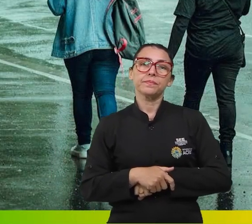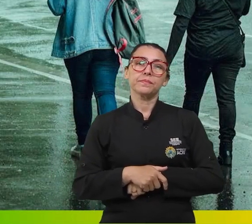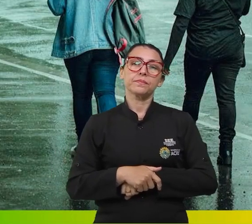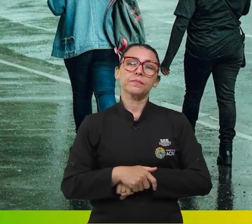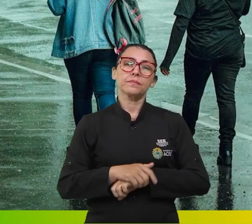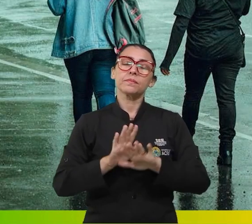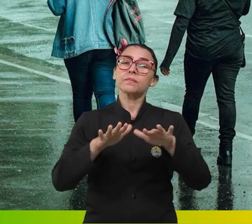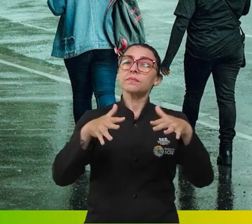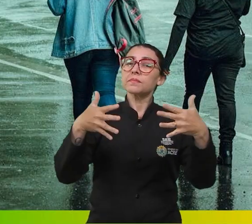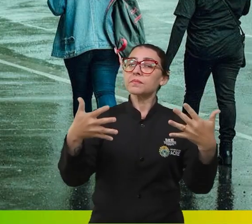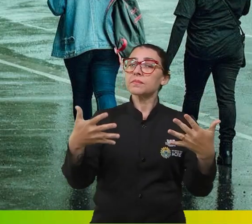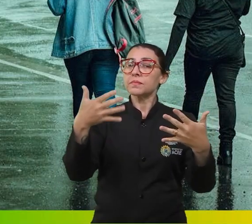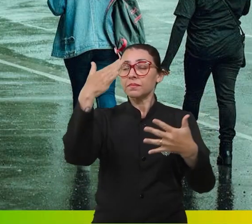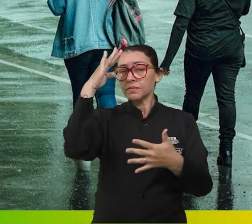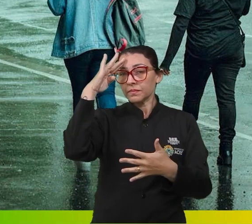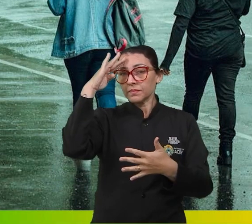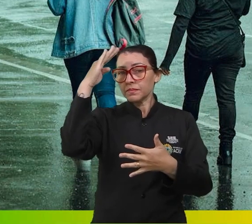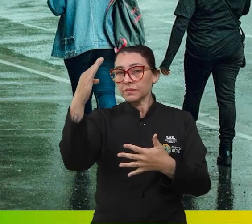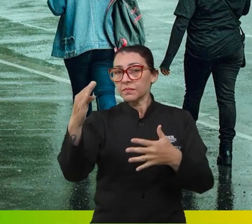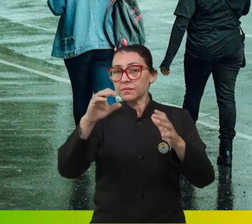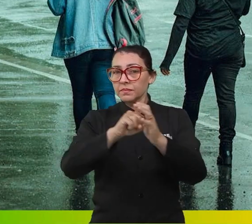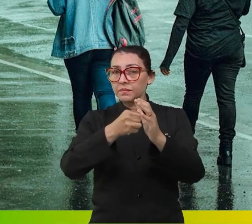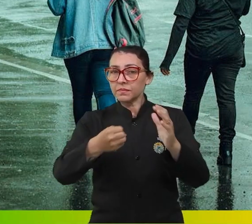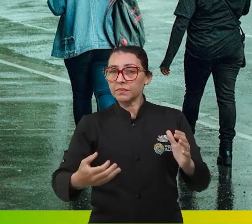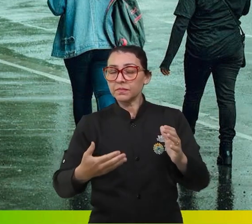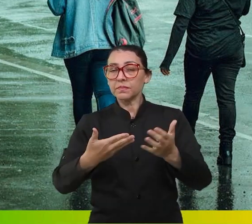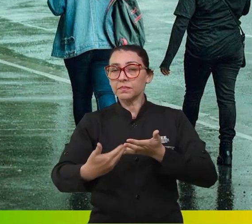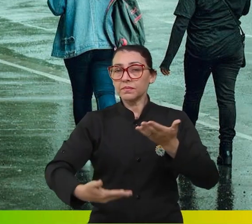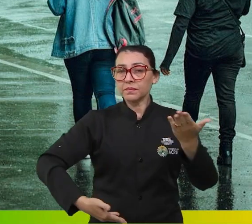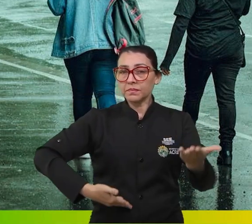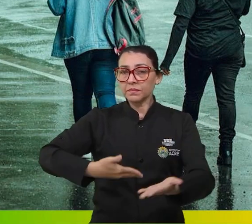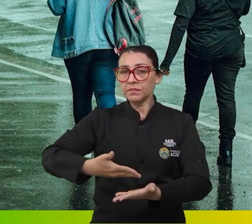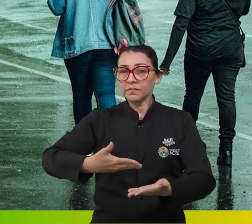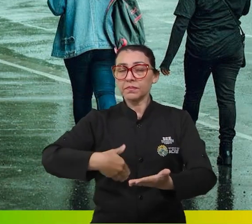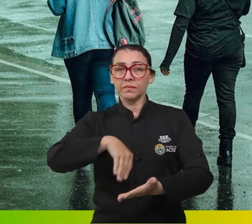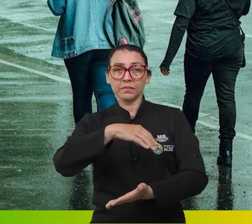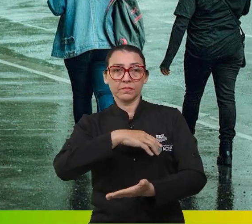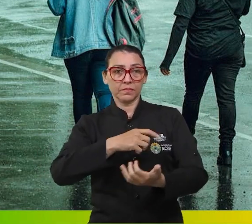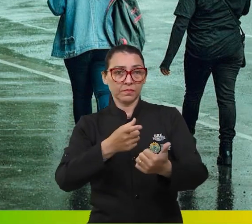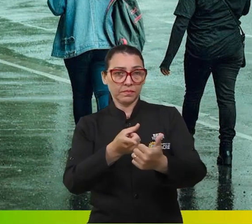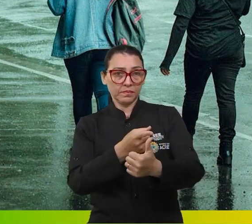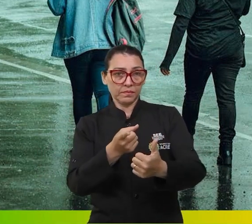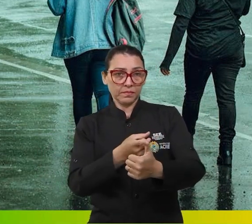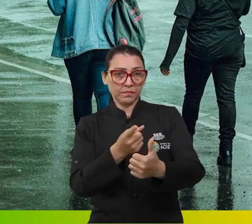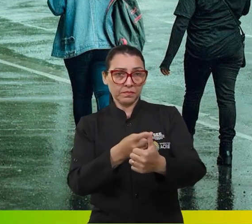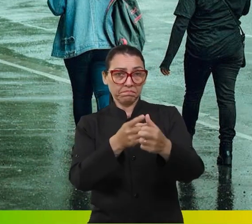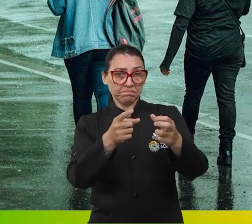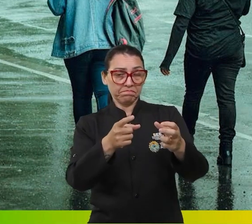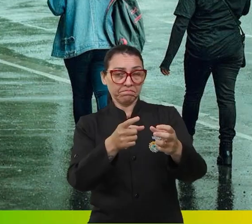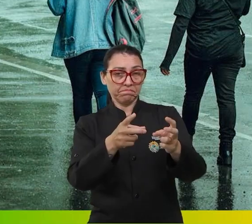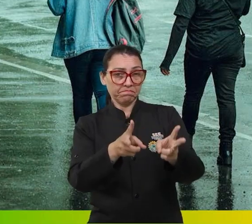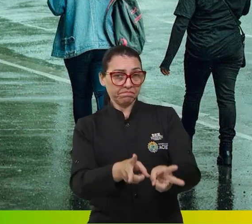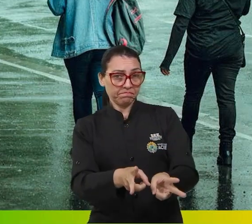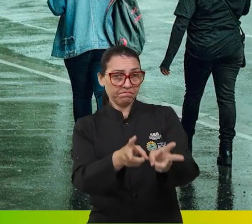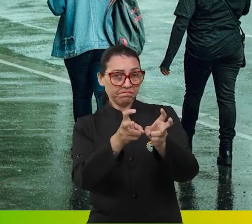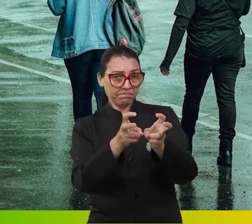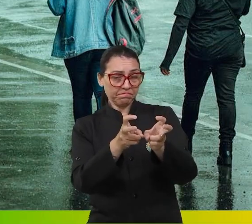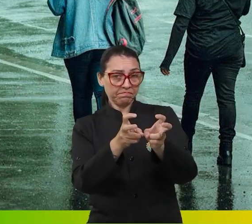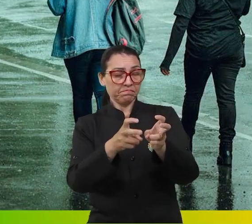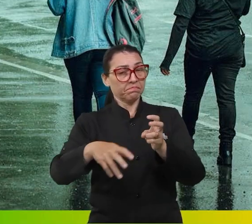Mas quais são as principais características de uma intervenção urbana? A primeira delas é a percepção